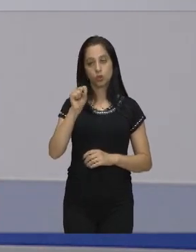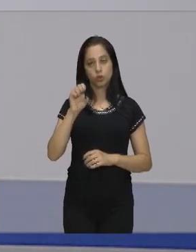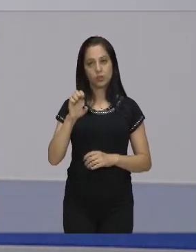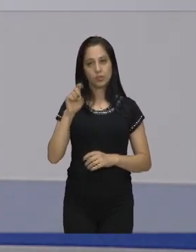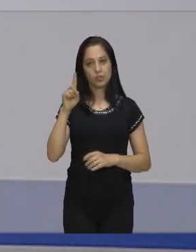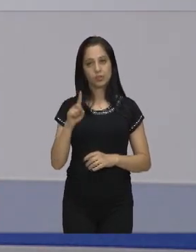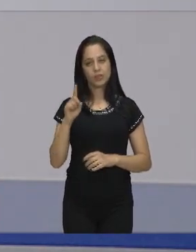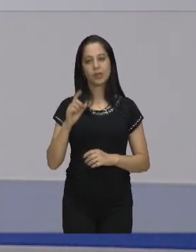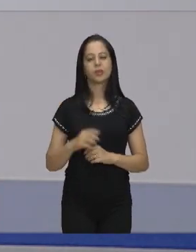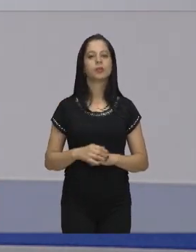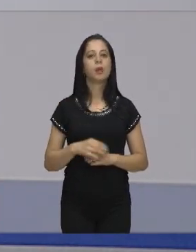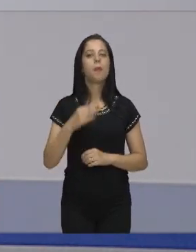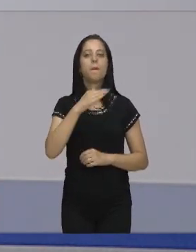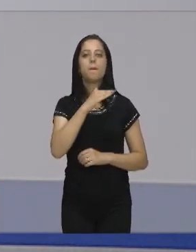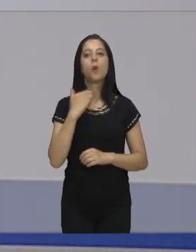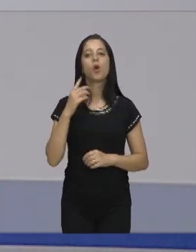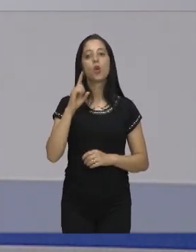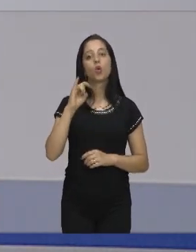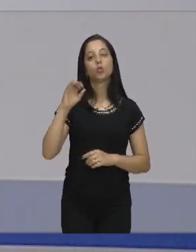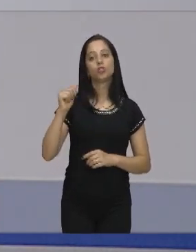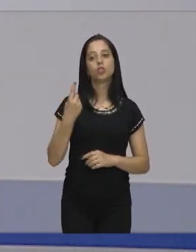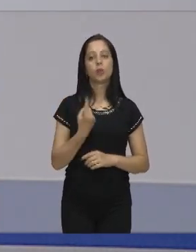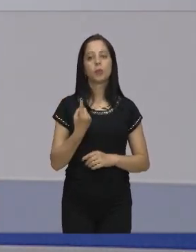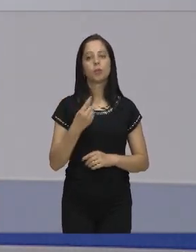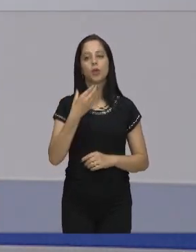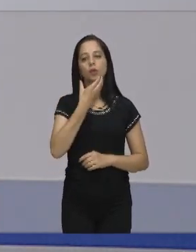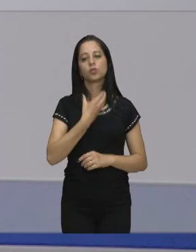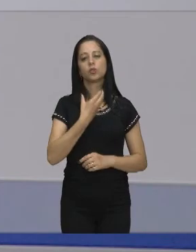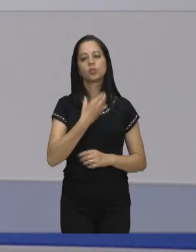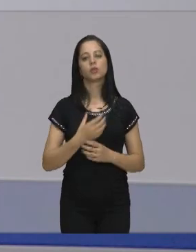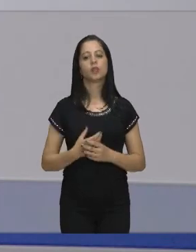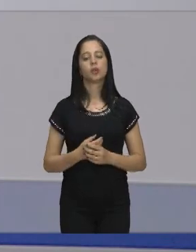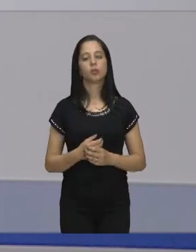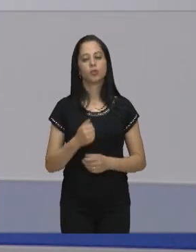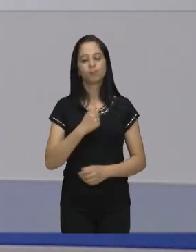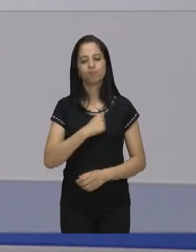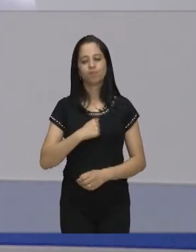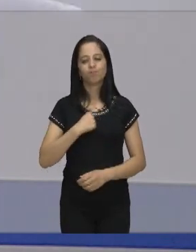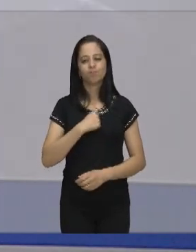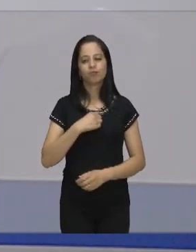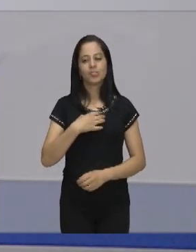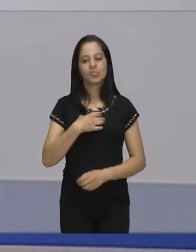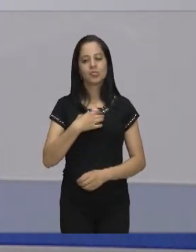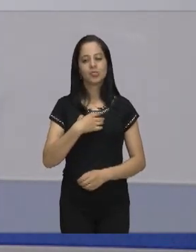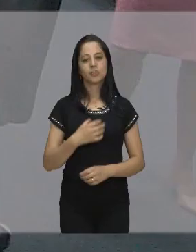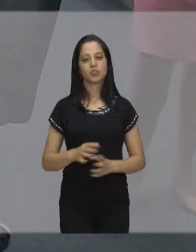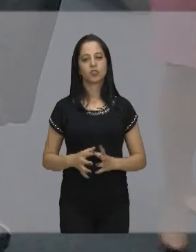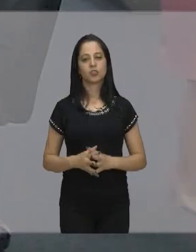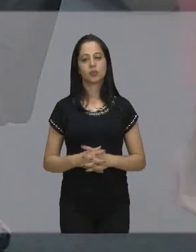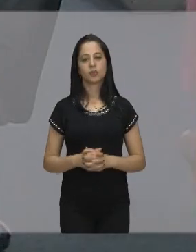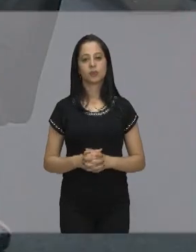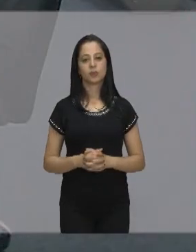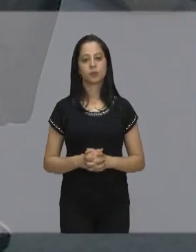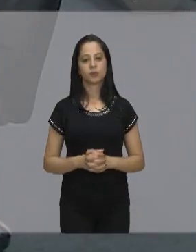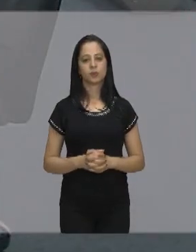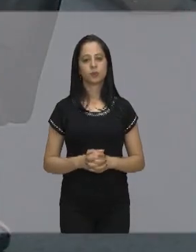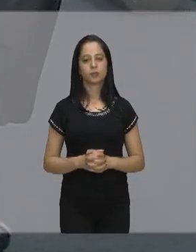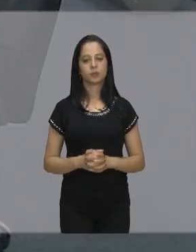Alcântara, falecido no dia 1/12/2021. Quero deixar aqui meu sentimento a todos os familiares.